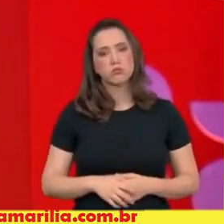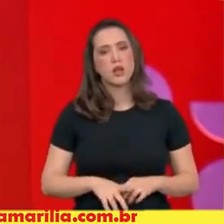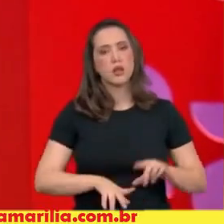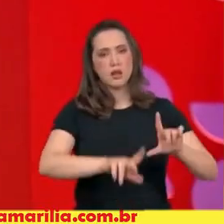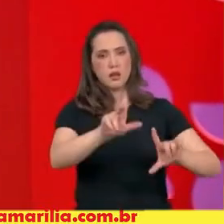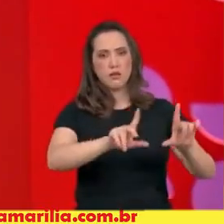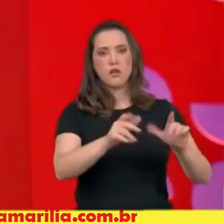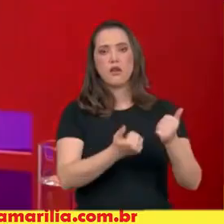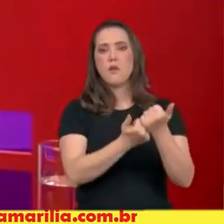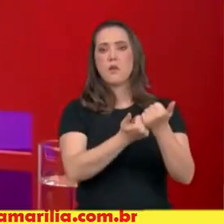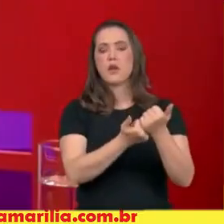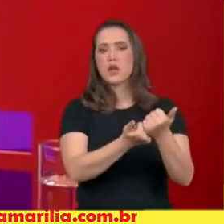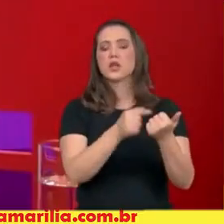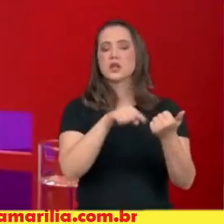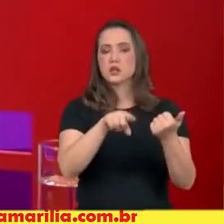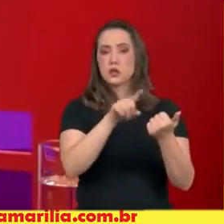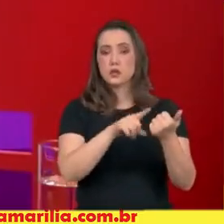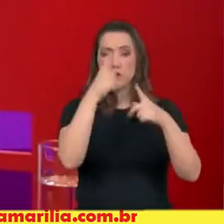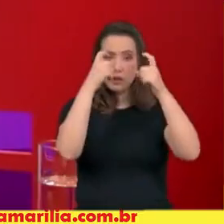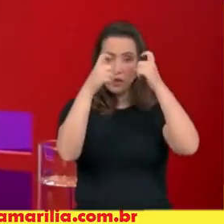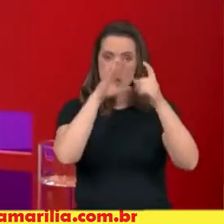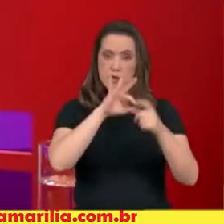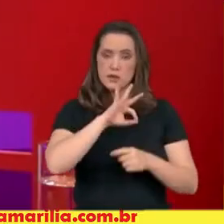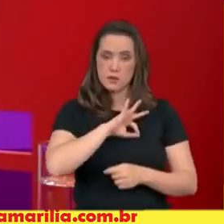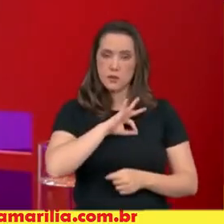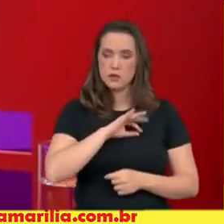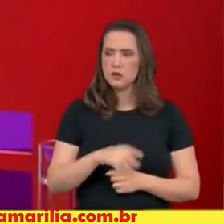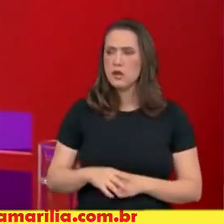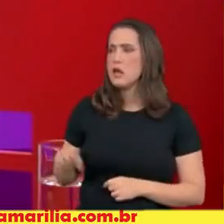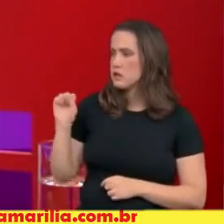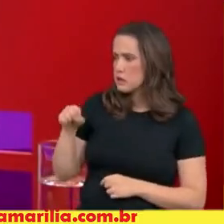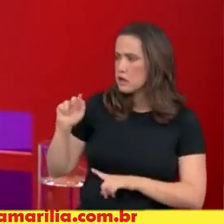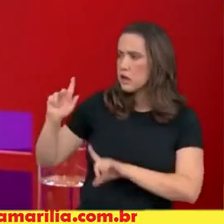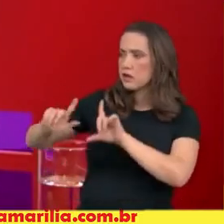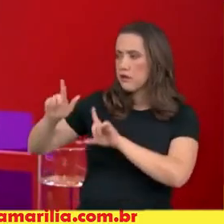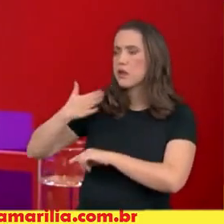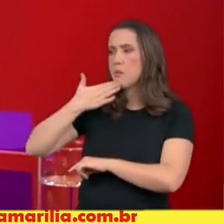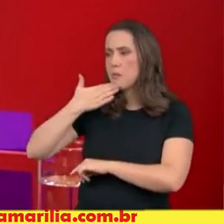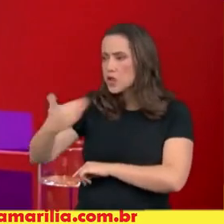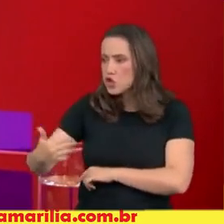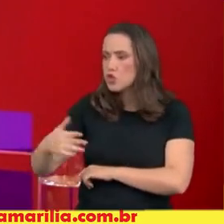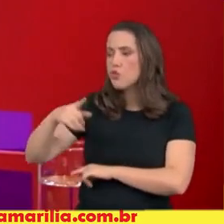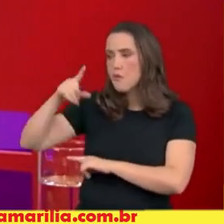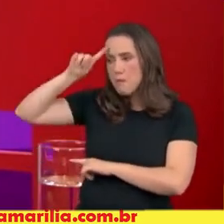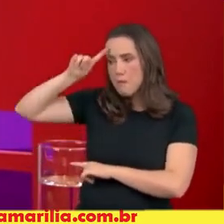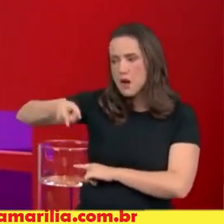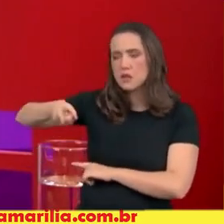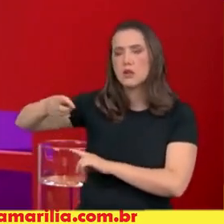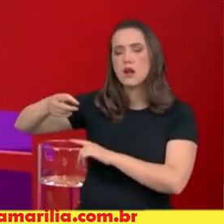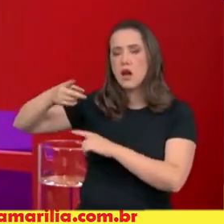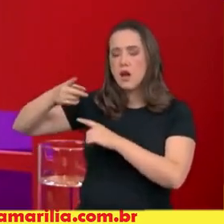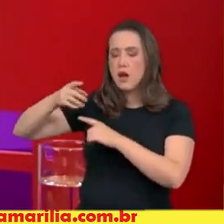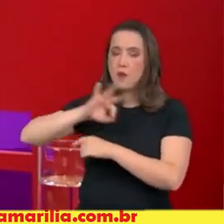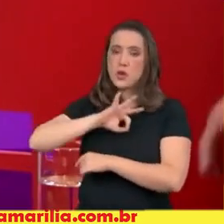violência policial. Pediu Violência policial. na manhã do dia 13 de junho de 2013, pediu a repressão policial, mas ficou